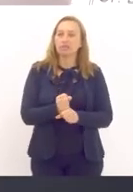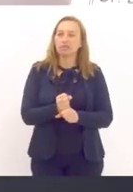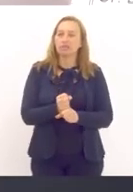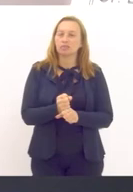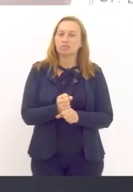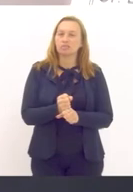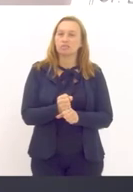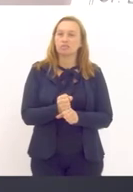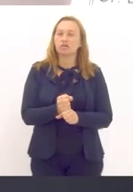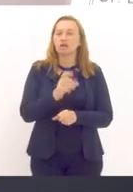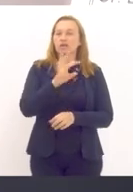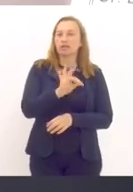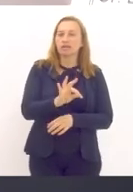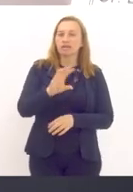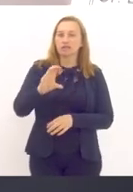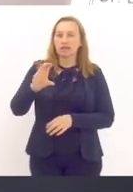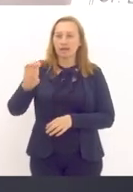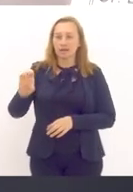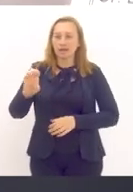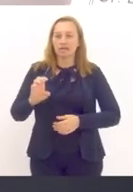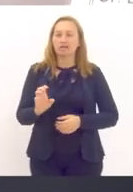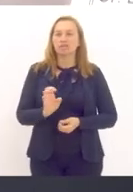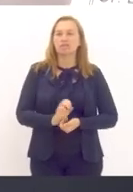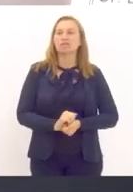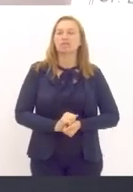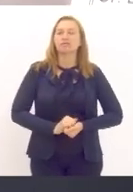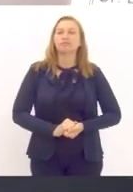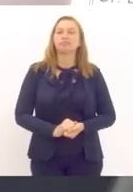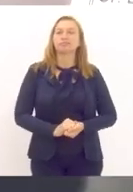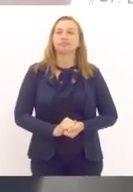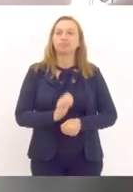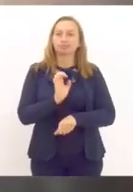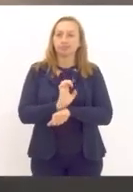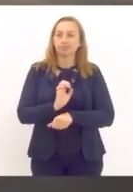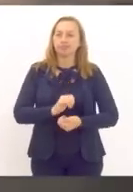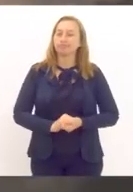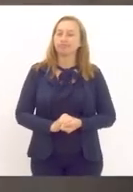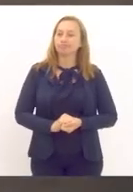do TCE, Tribunal de Contas do Estado. Cadê o Ney?